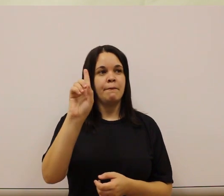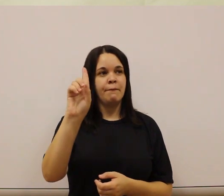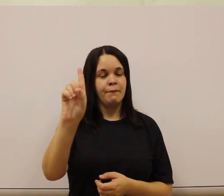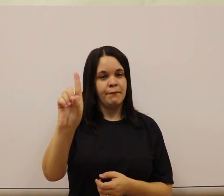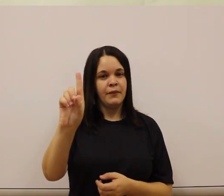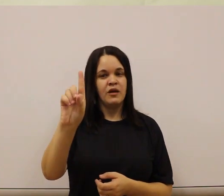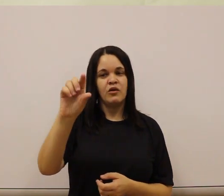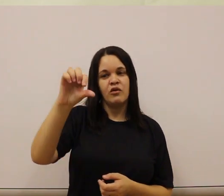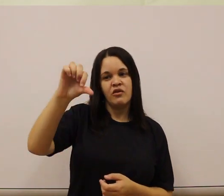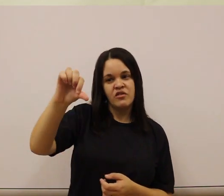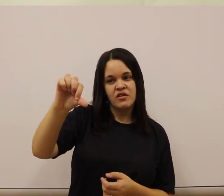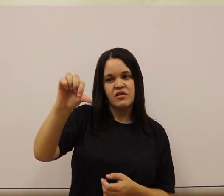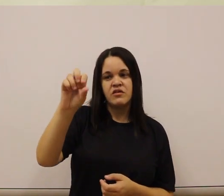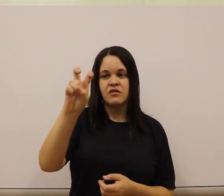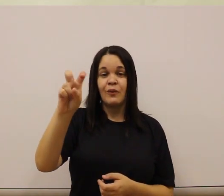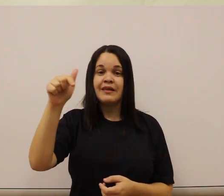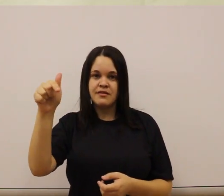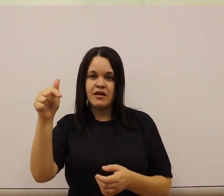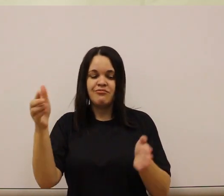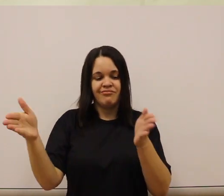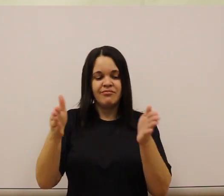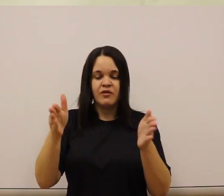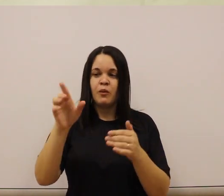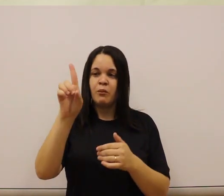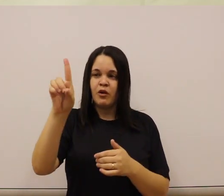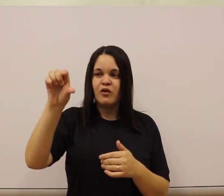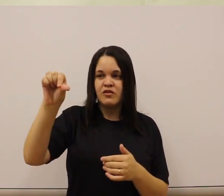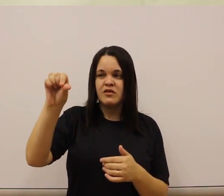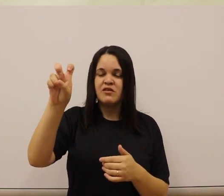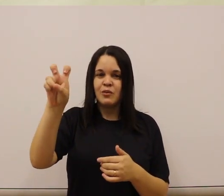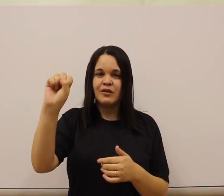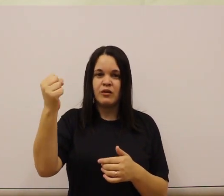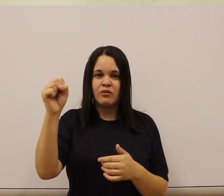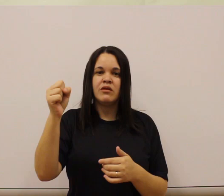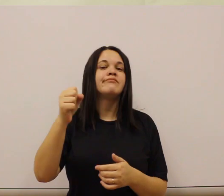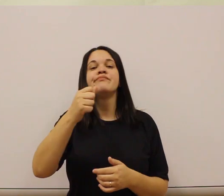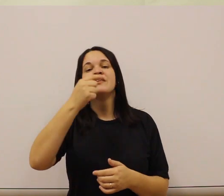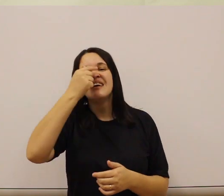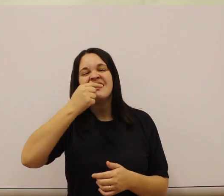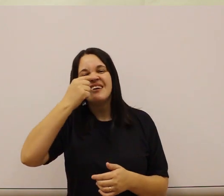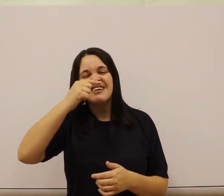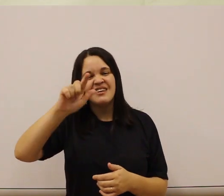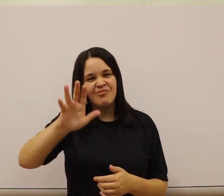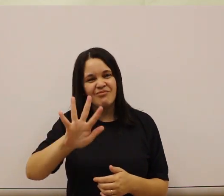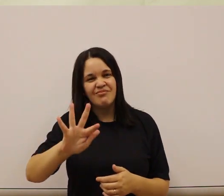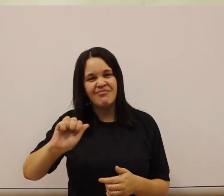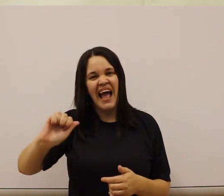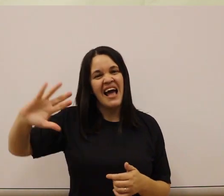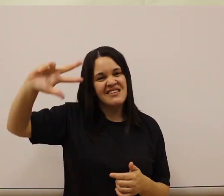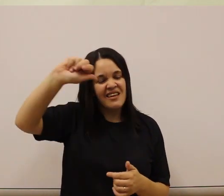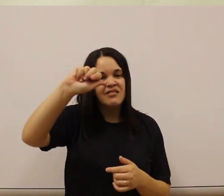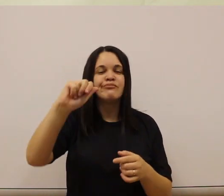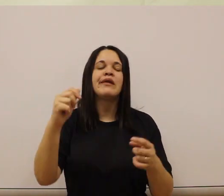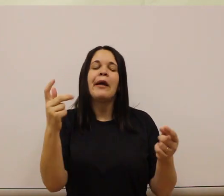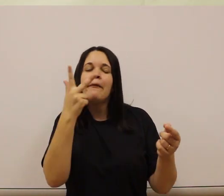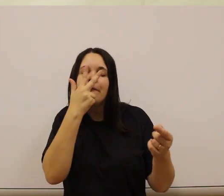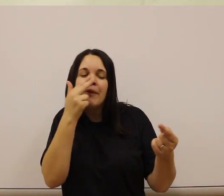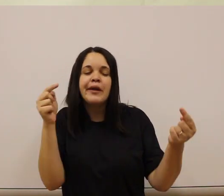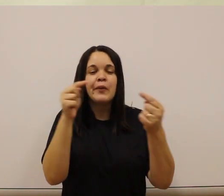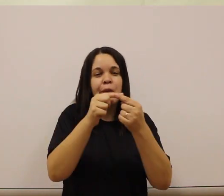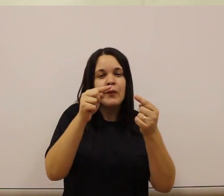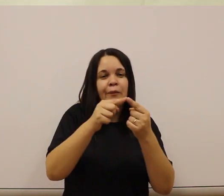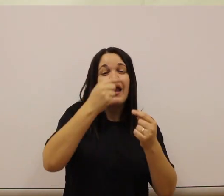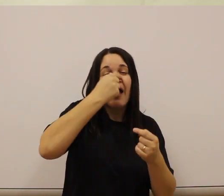e 1958. A gripe asiática ela se assemelha à gripe russa em alguns aspectos. Durante